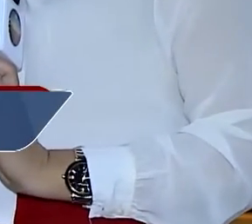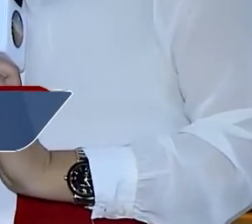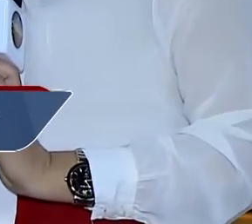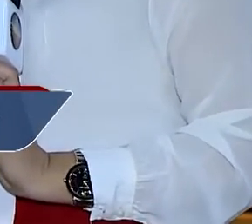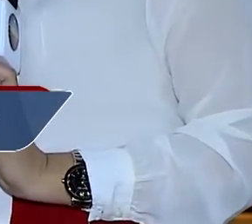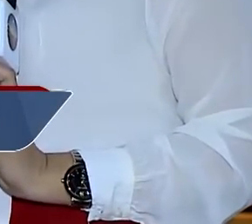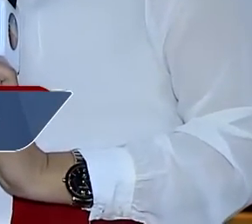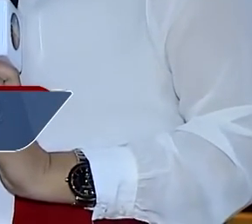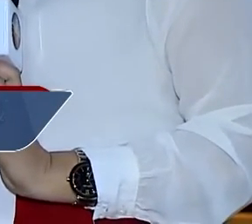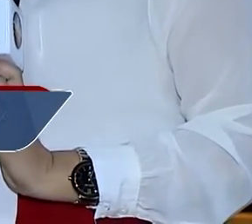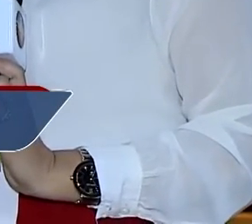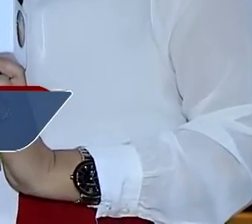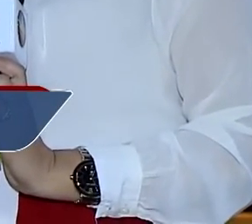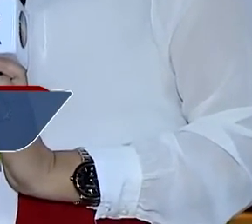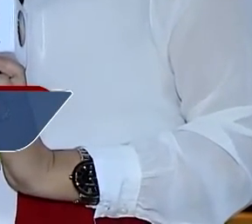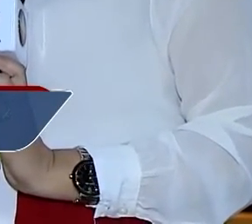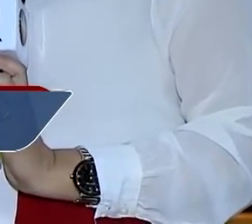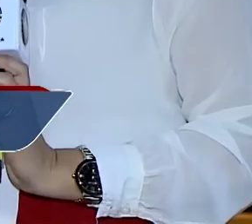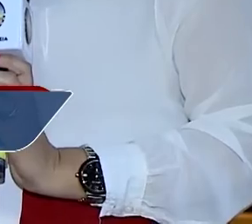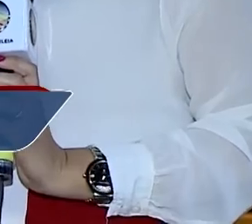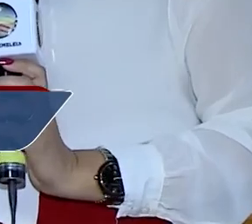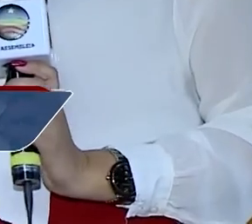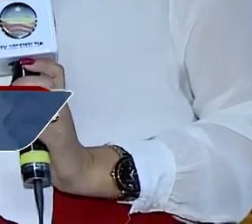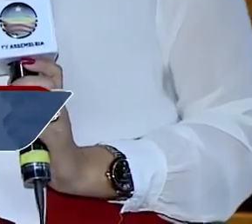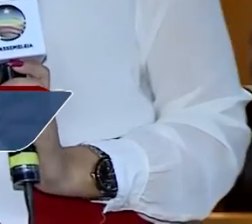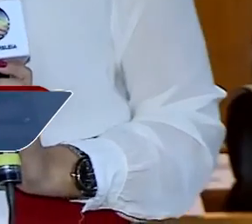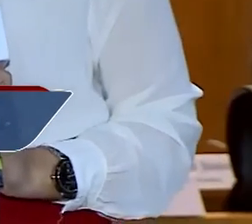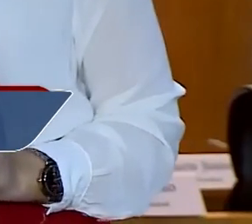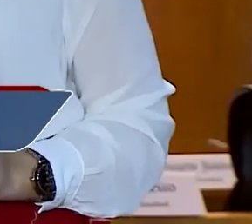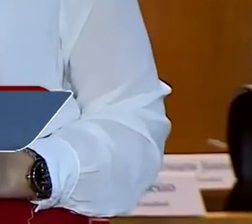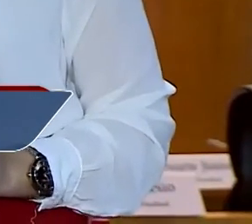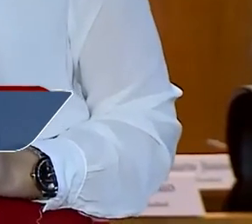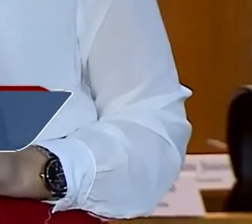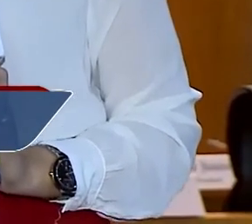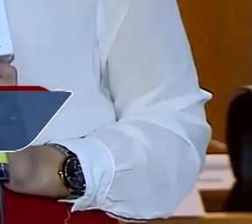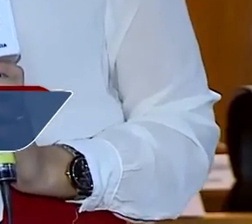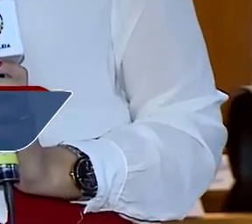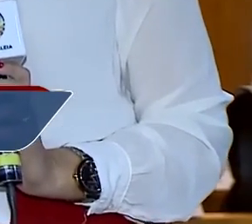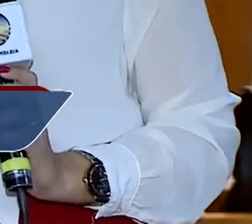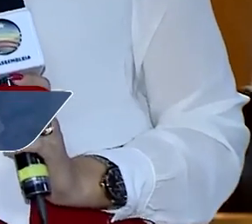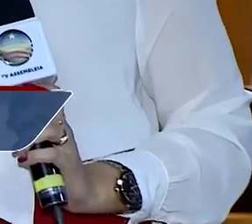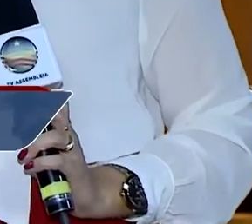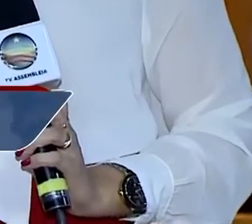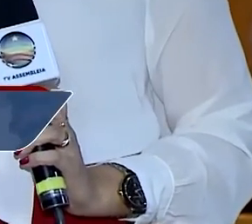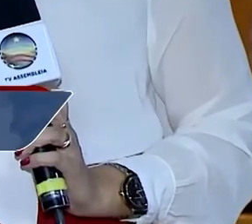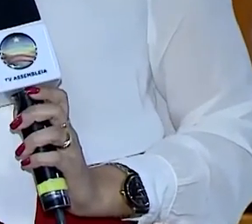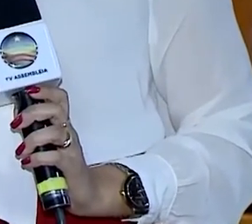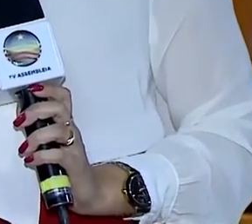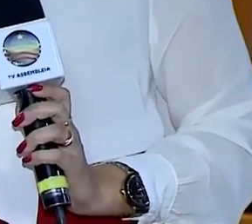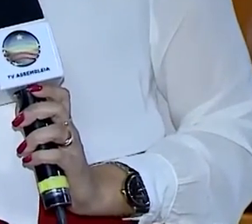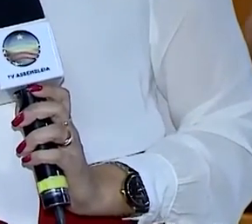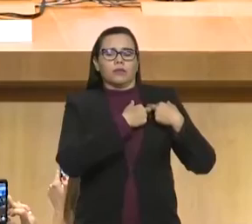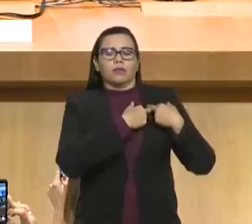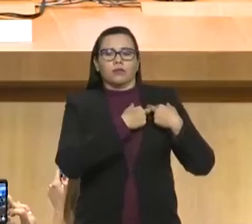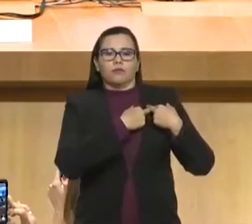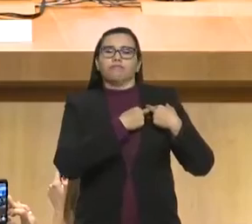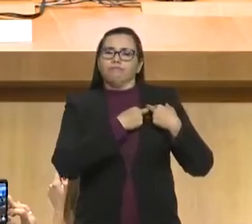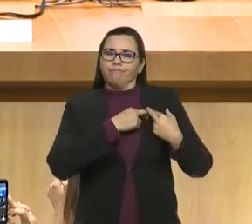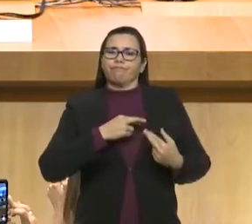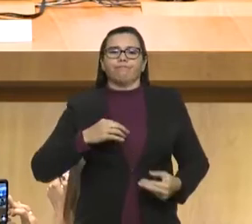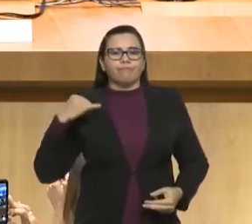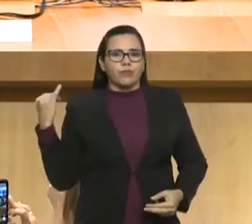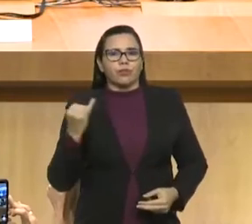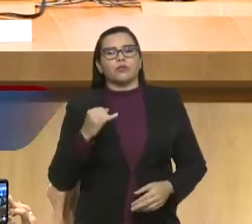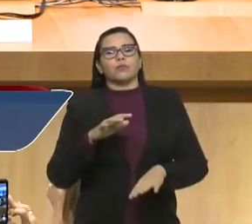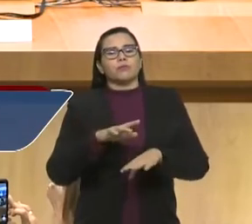estaduais saem do plenário da Assembleia Legislativa e vão conhecer de perto a realidade dos municípios do interior do Maranhão. Então ficam